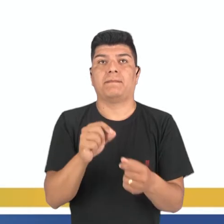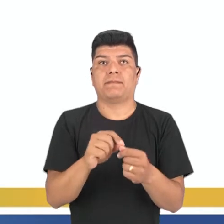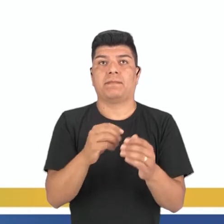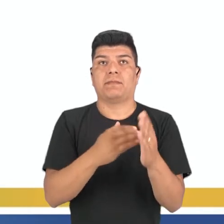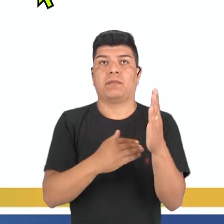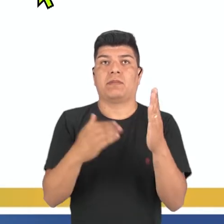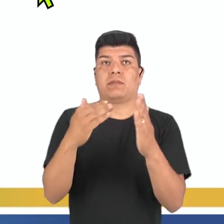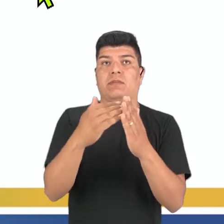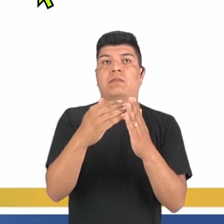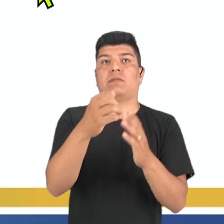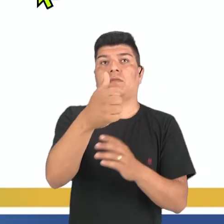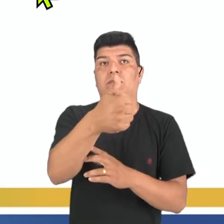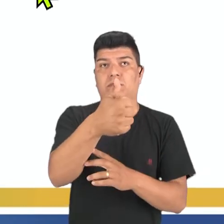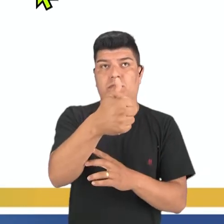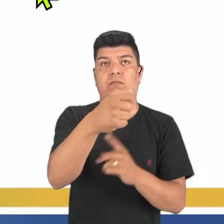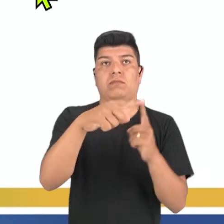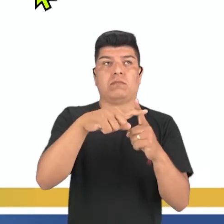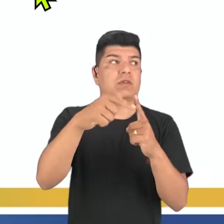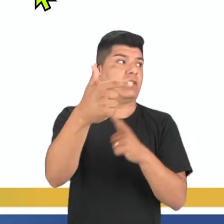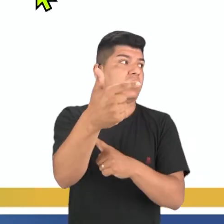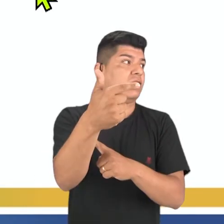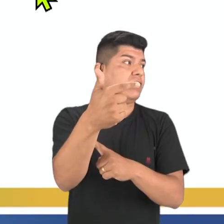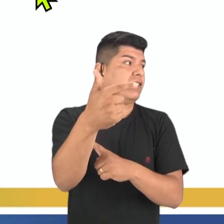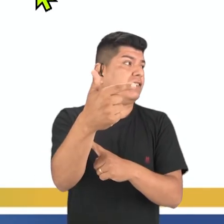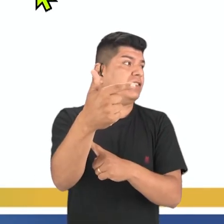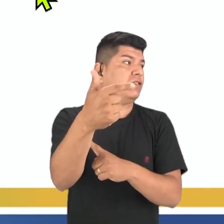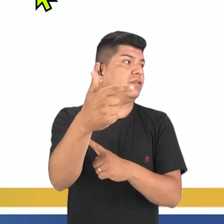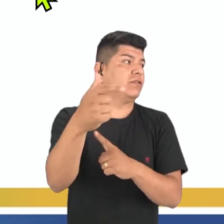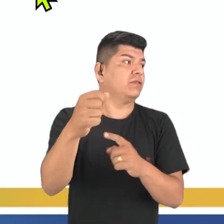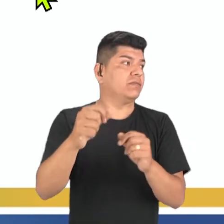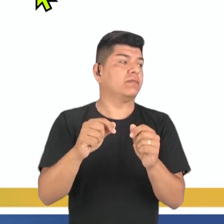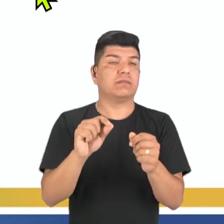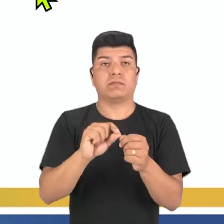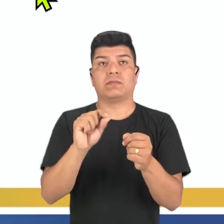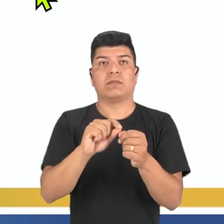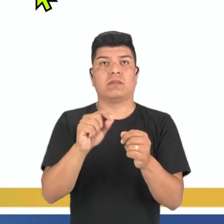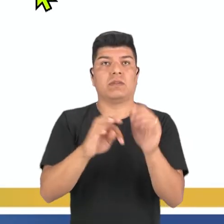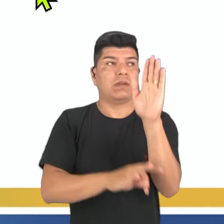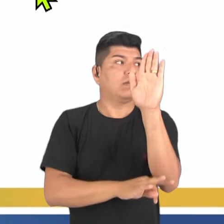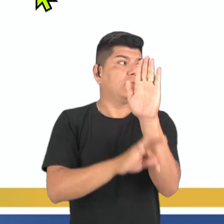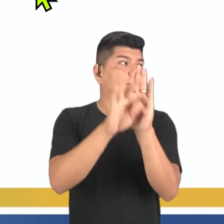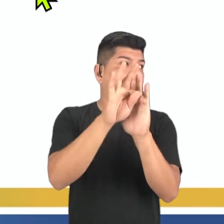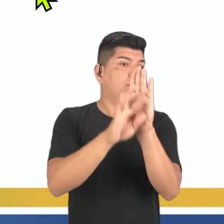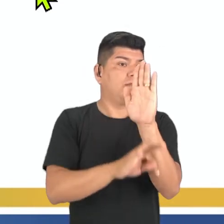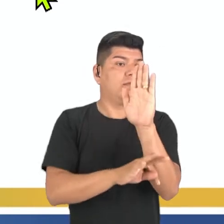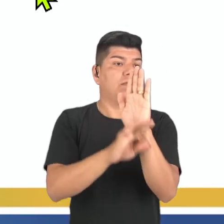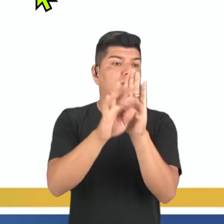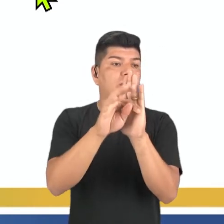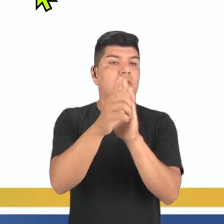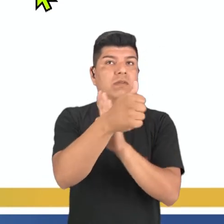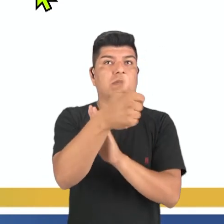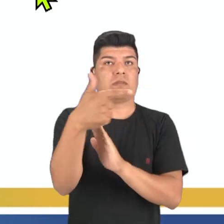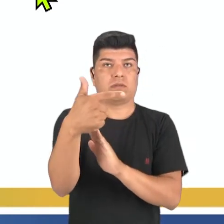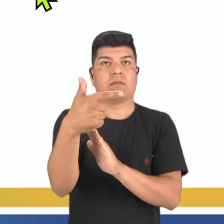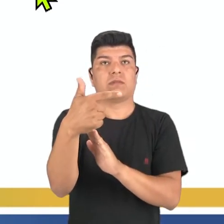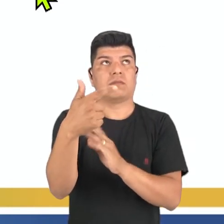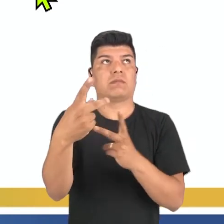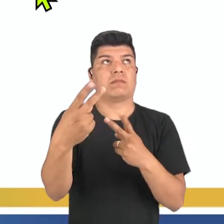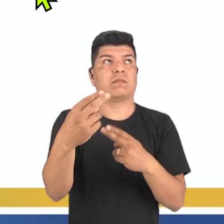subo 1. 1 mais 2, 3. Isso quer dizer que a temperatura ao meio-dia era